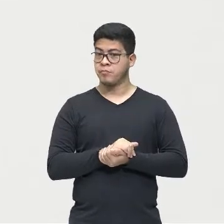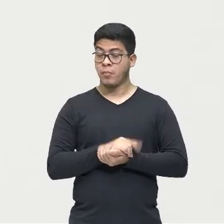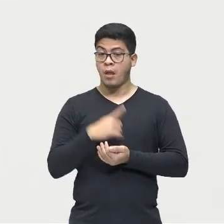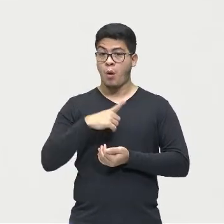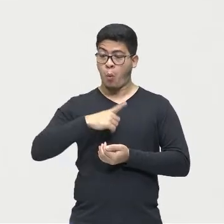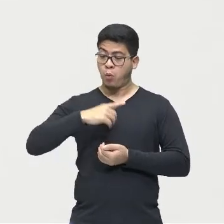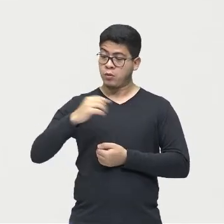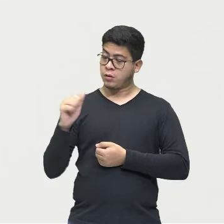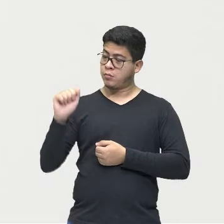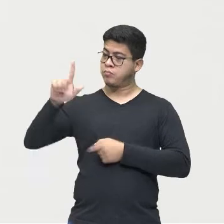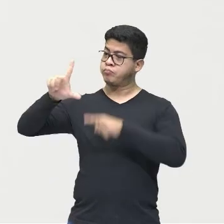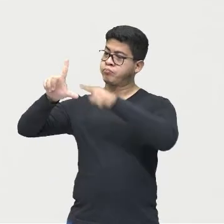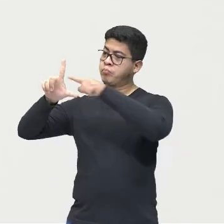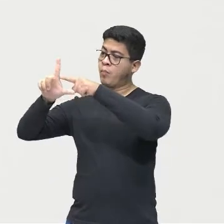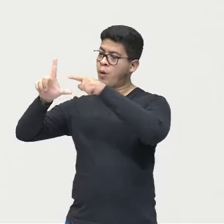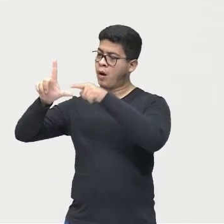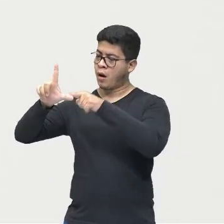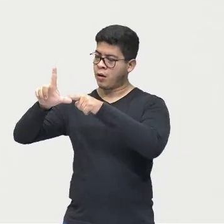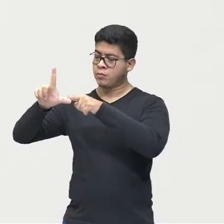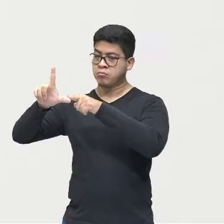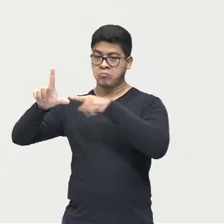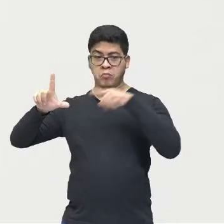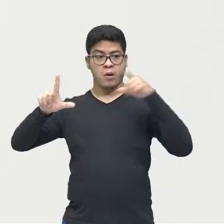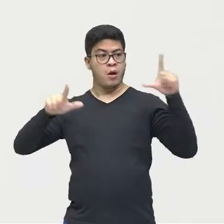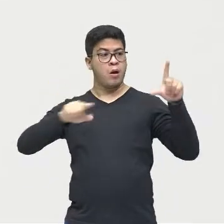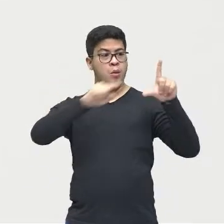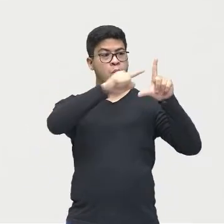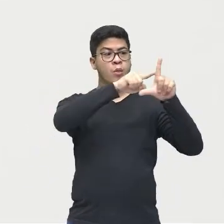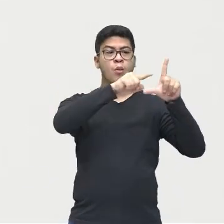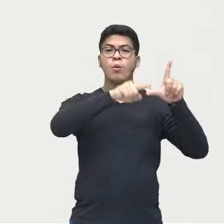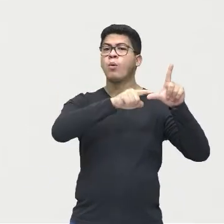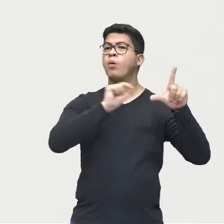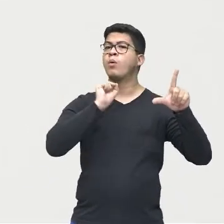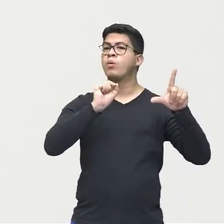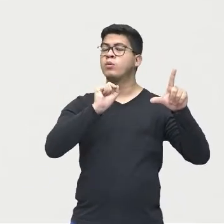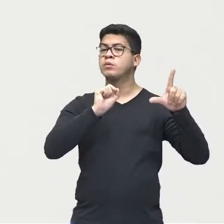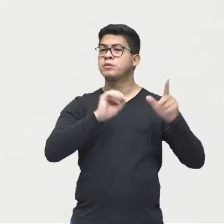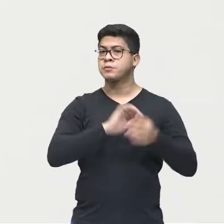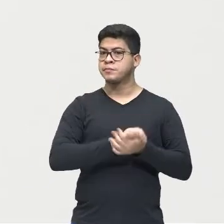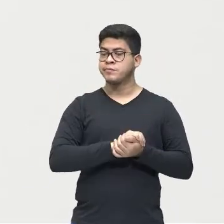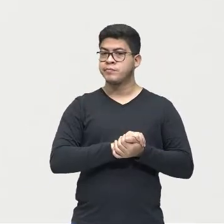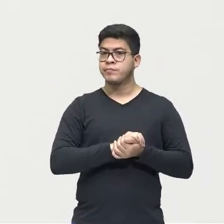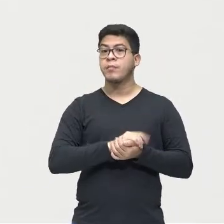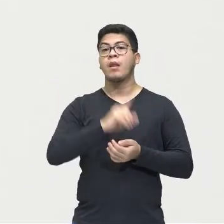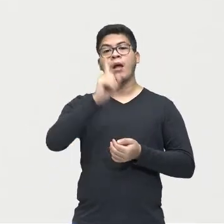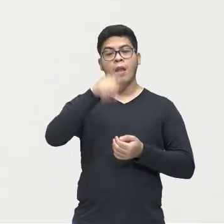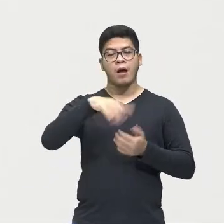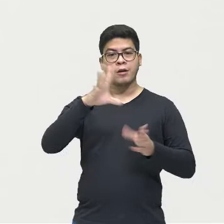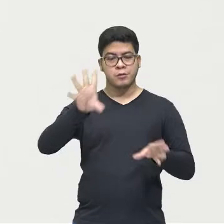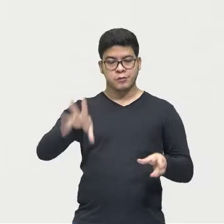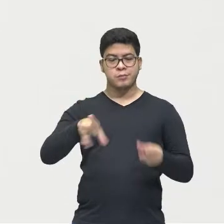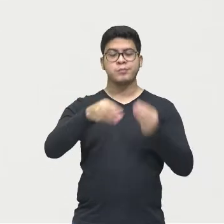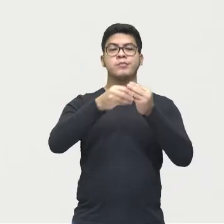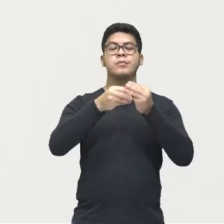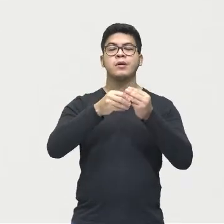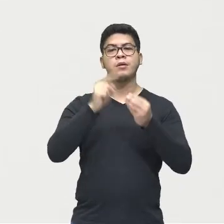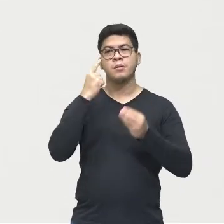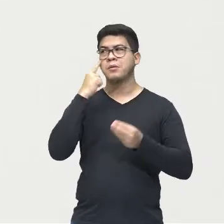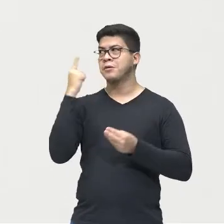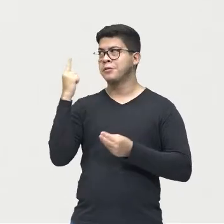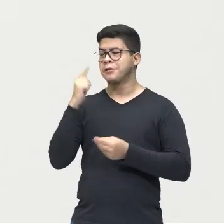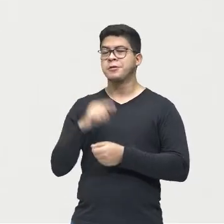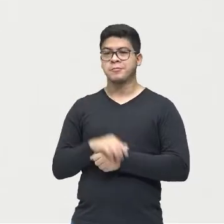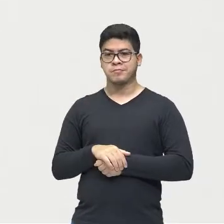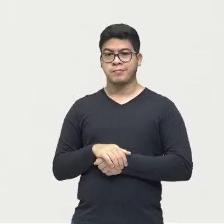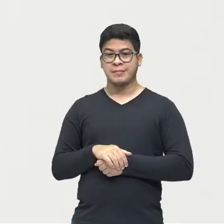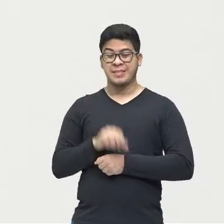outro. Então, esses ângulos aqui, ó, um ao lado do outro, somando 2 a 2, são suplementares. O que quer dizer isso? Se